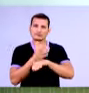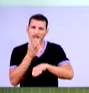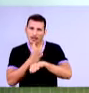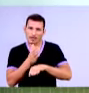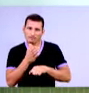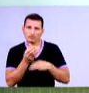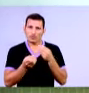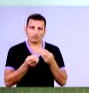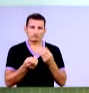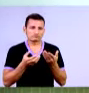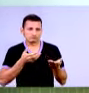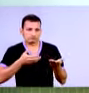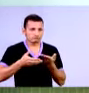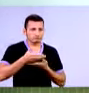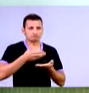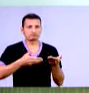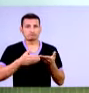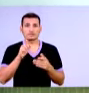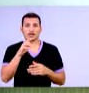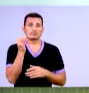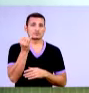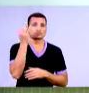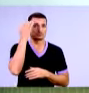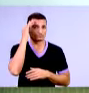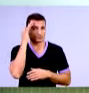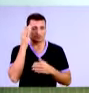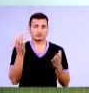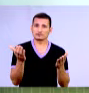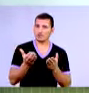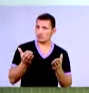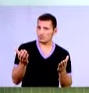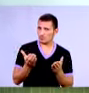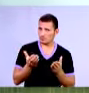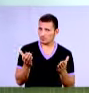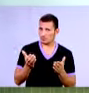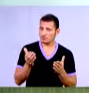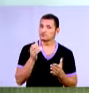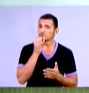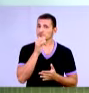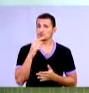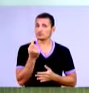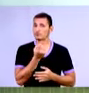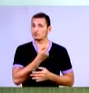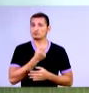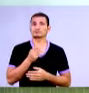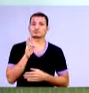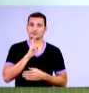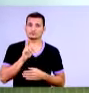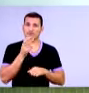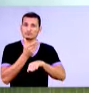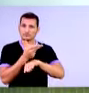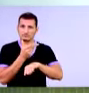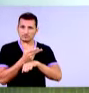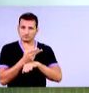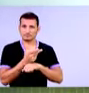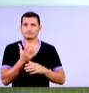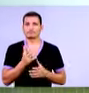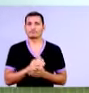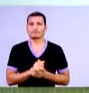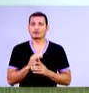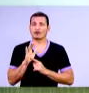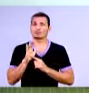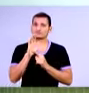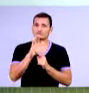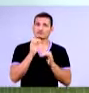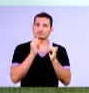é muito importante nós compreendermos nesse momento, tá? Se nós formos utilizar a multimídia para